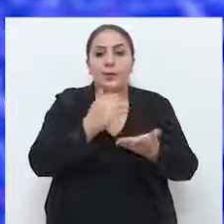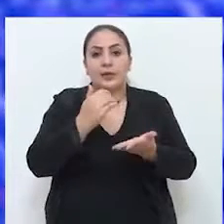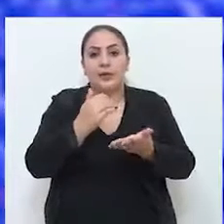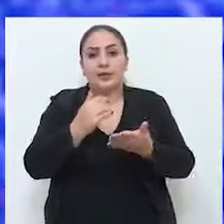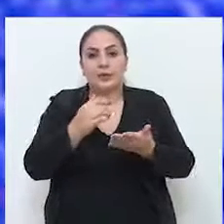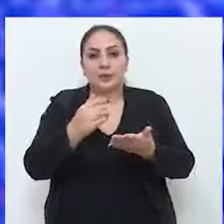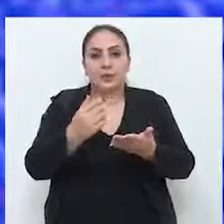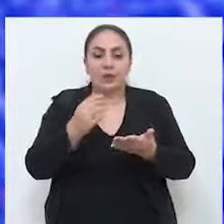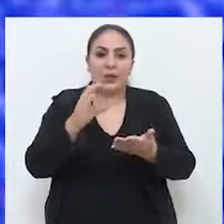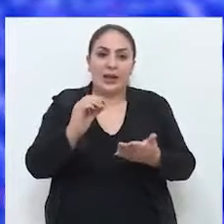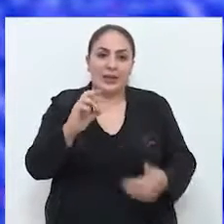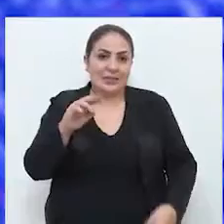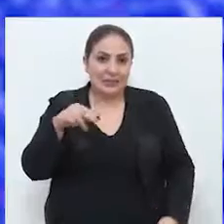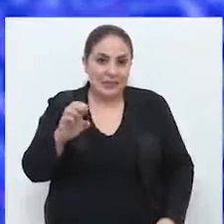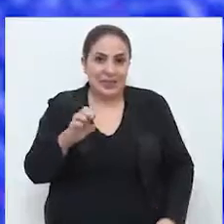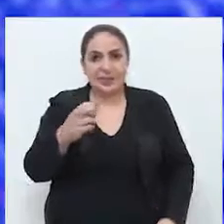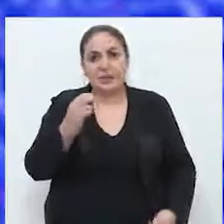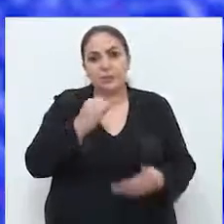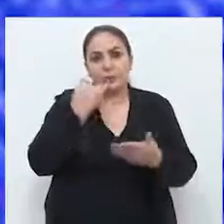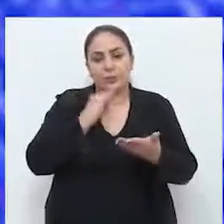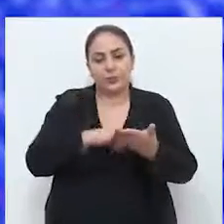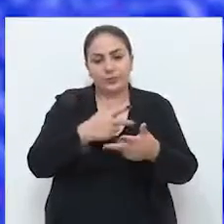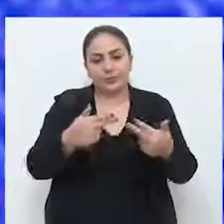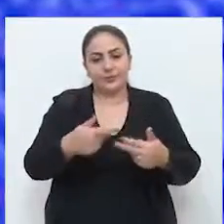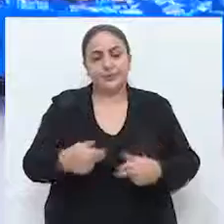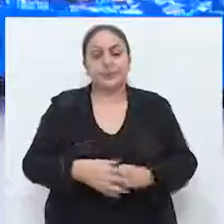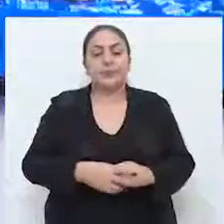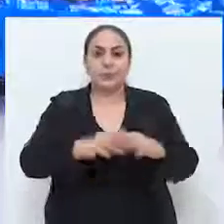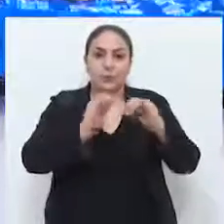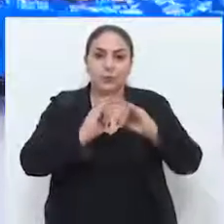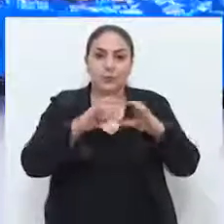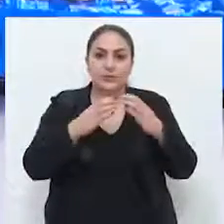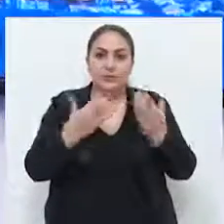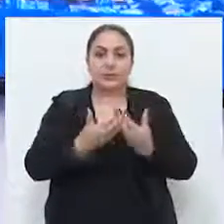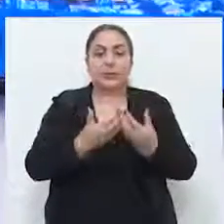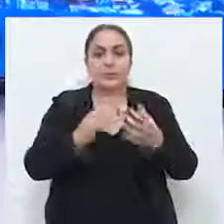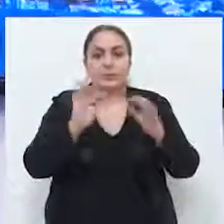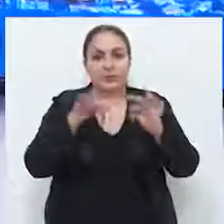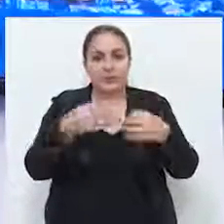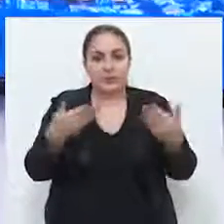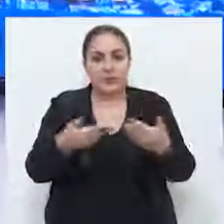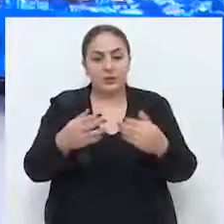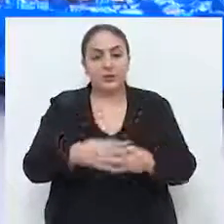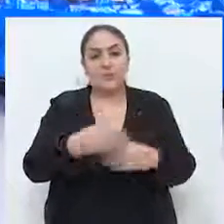compra, escritura ou carnê do IPTU. O